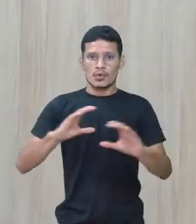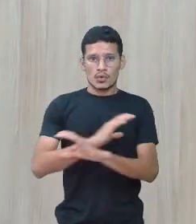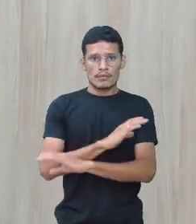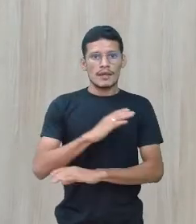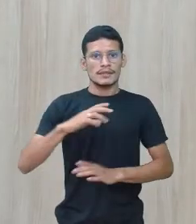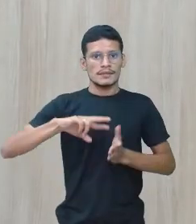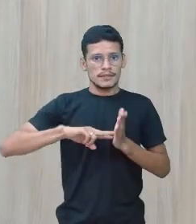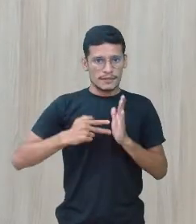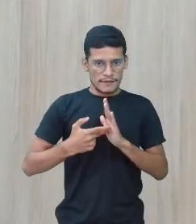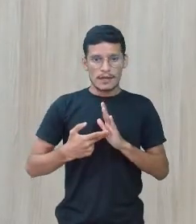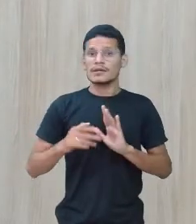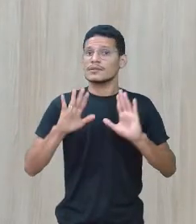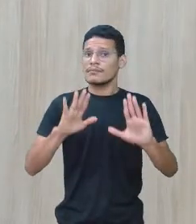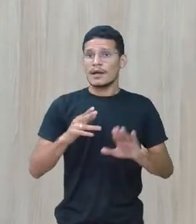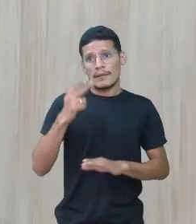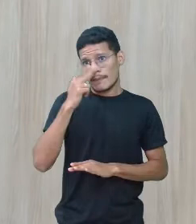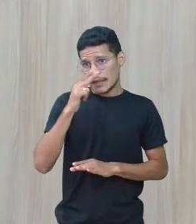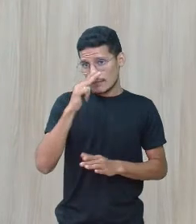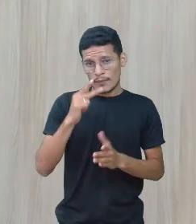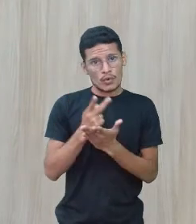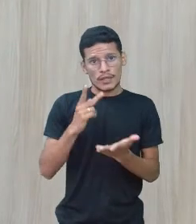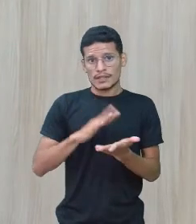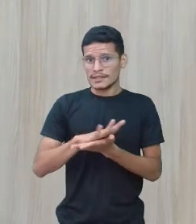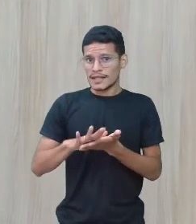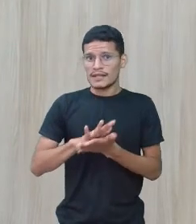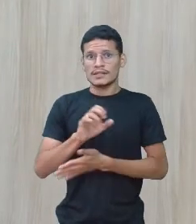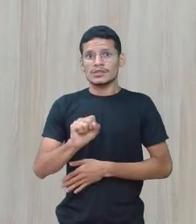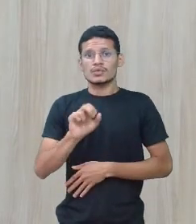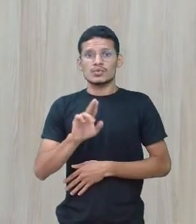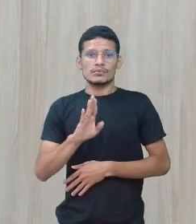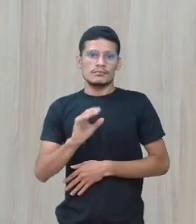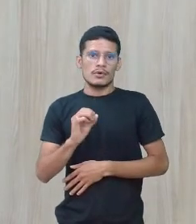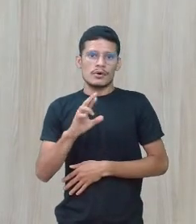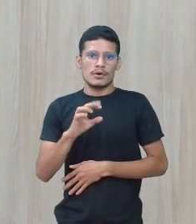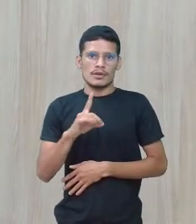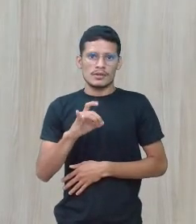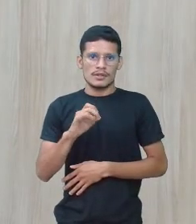gente vai ver que o mesmo não ocorre com as subordinativas.